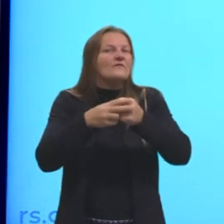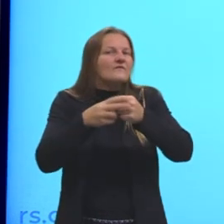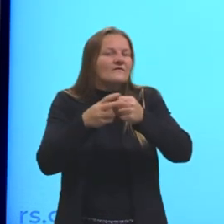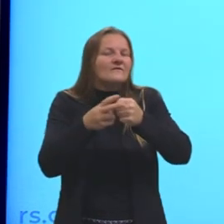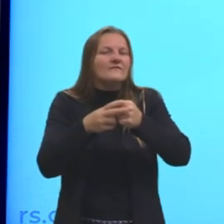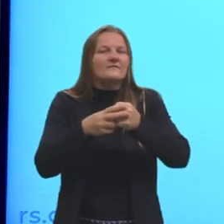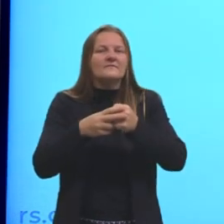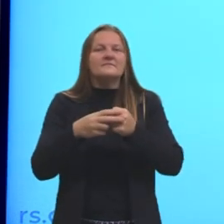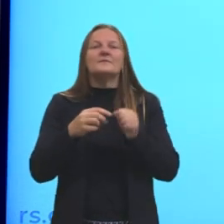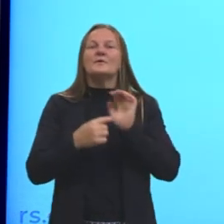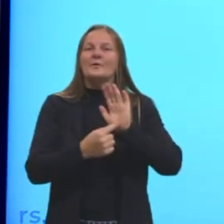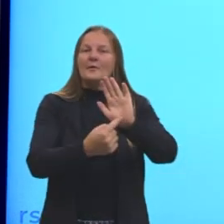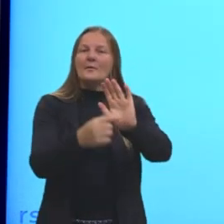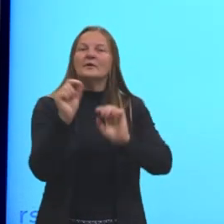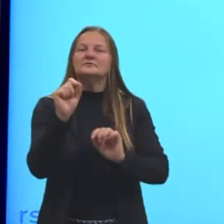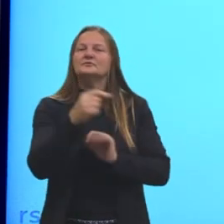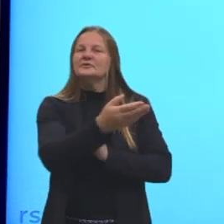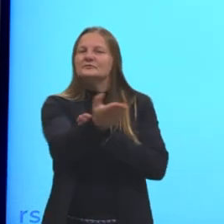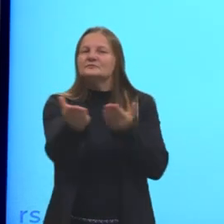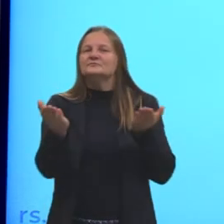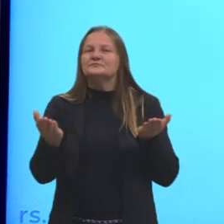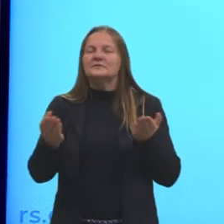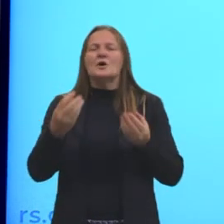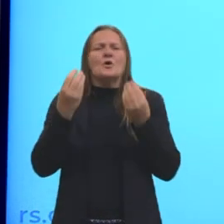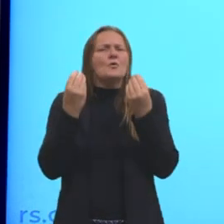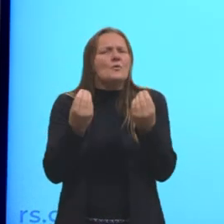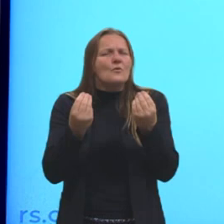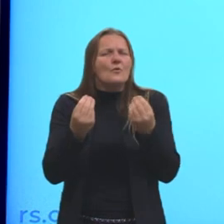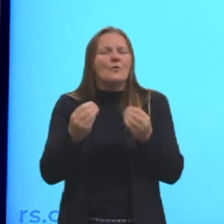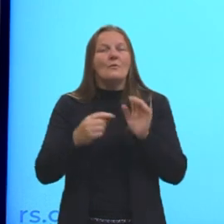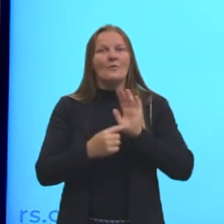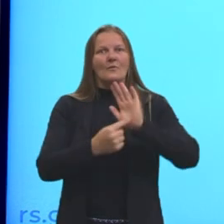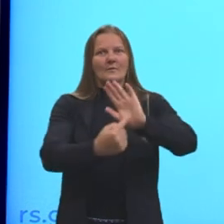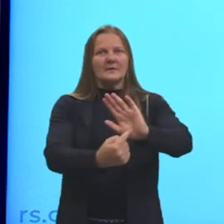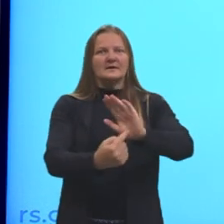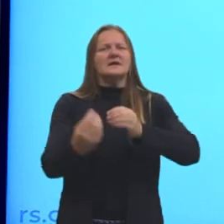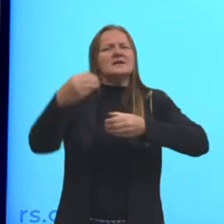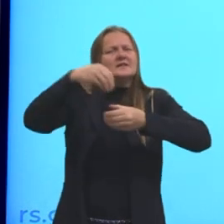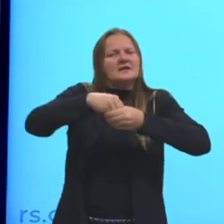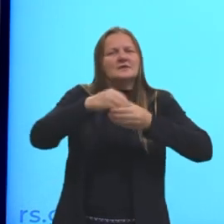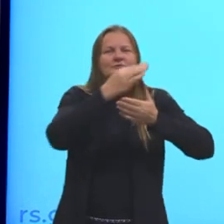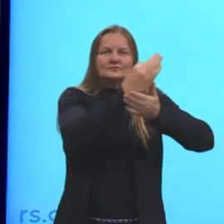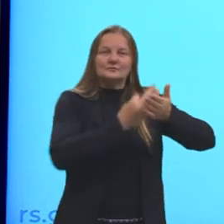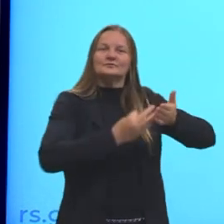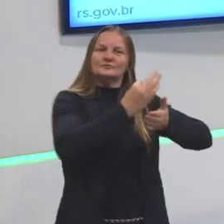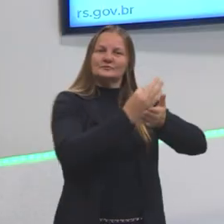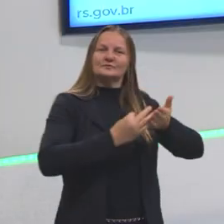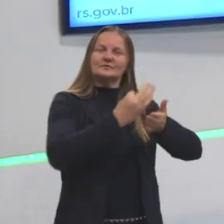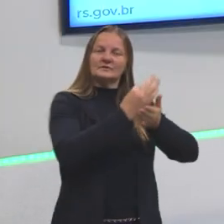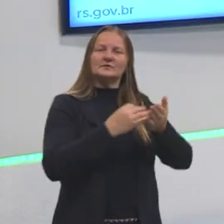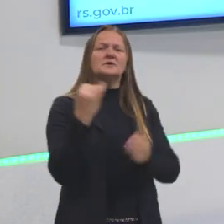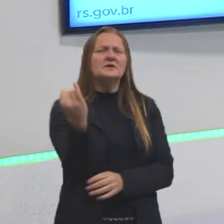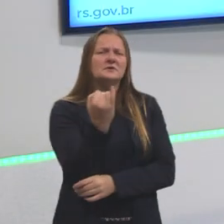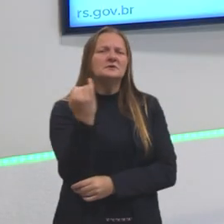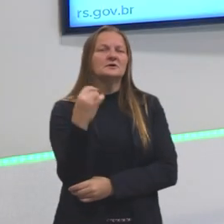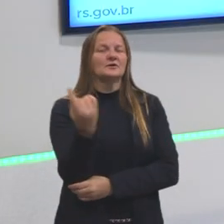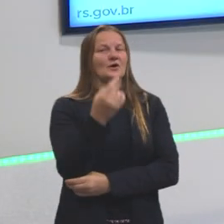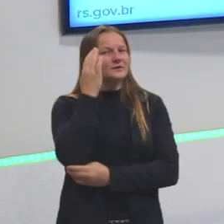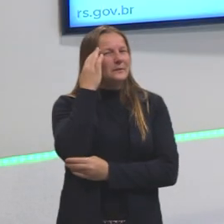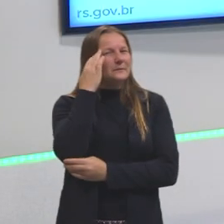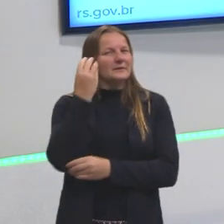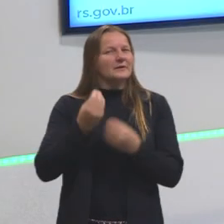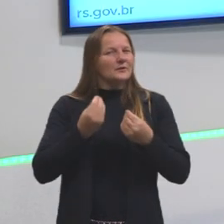verbos estão mostrando para vocês como eles aparecem dentro dos textos é importante nós